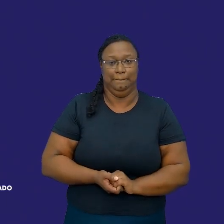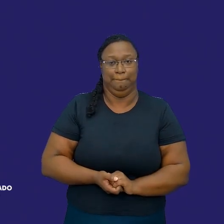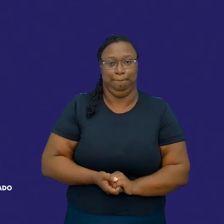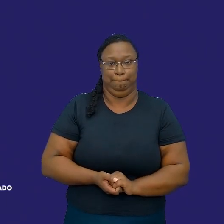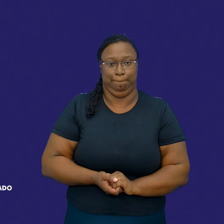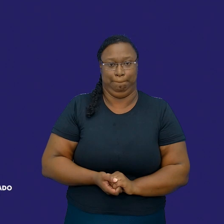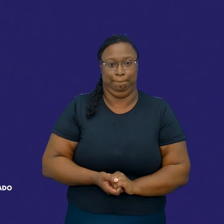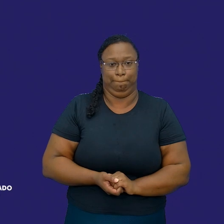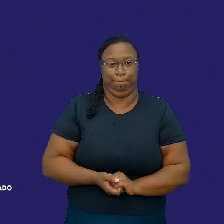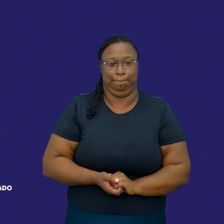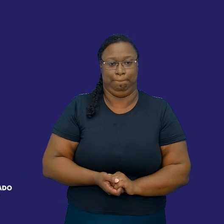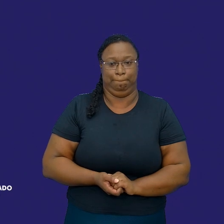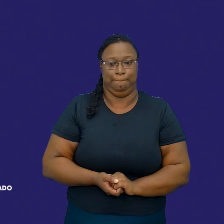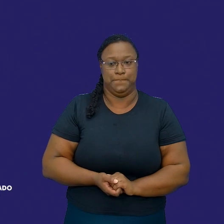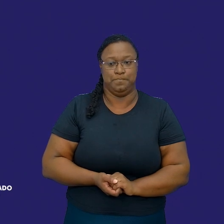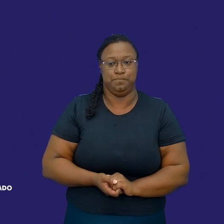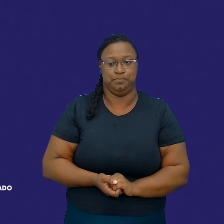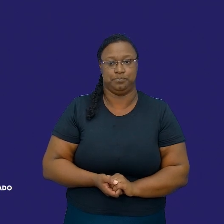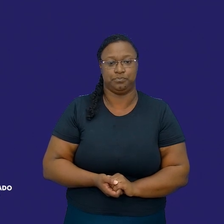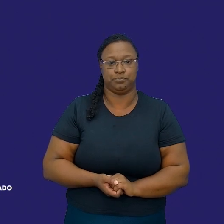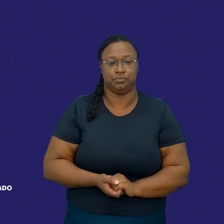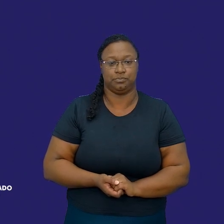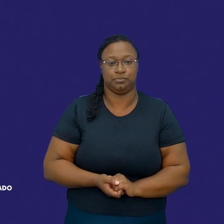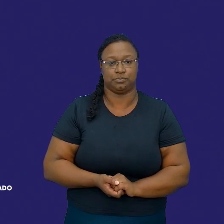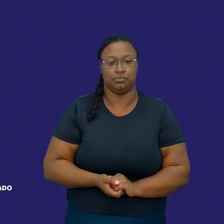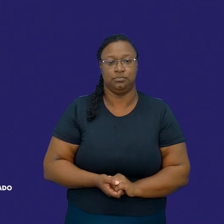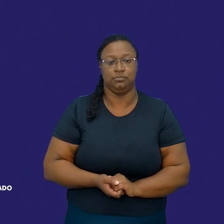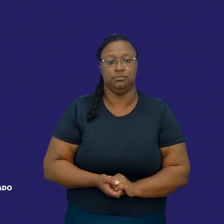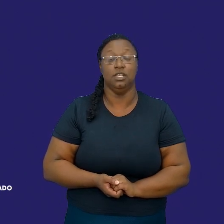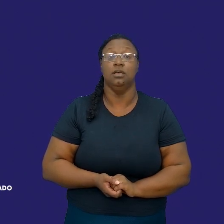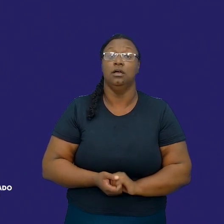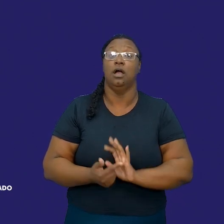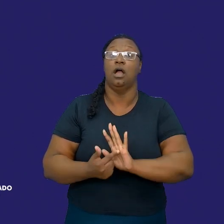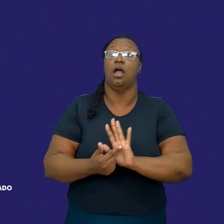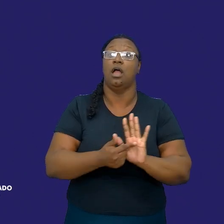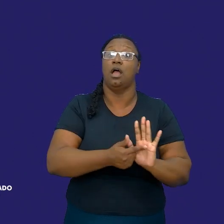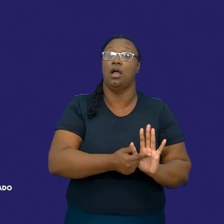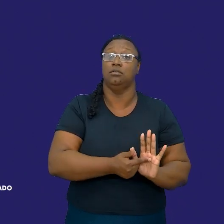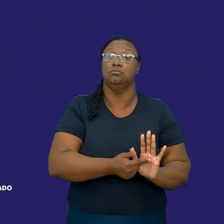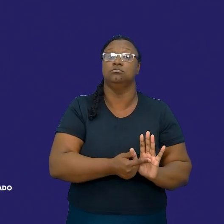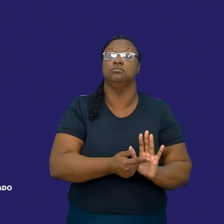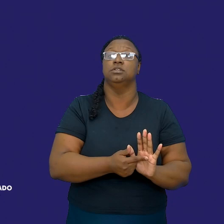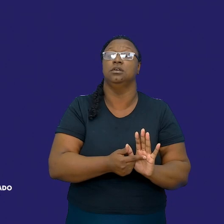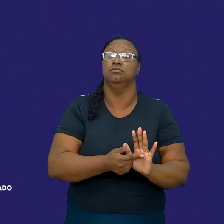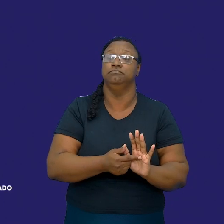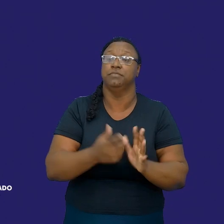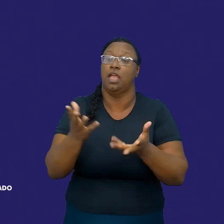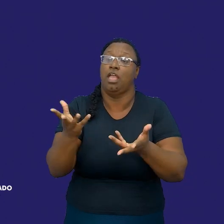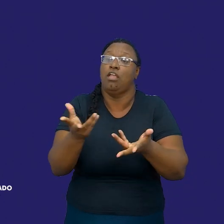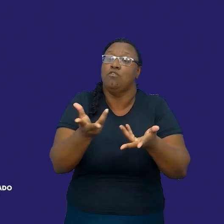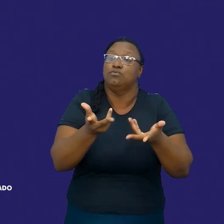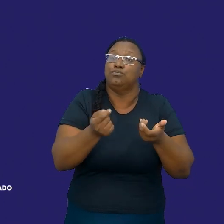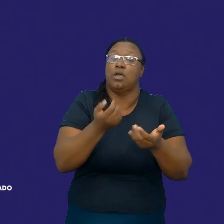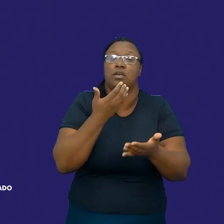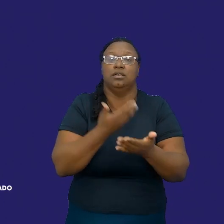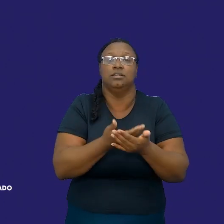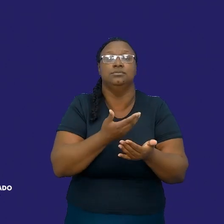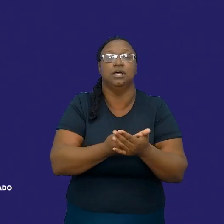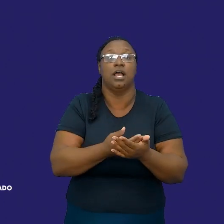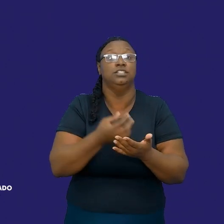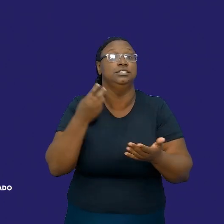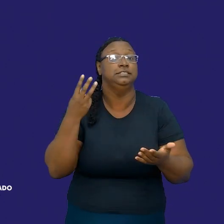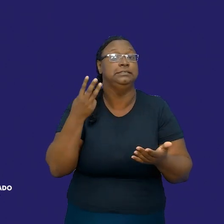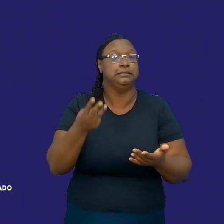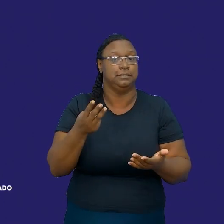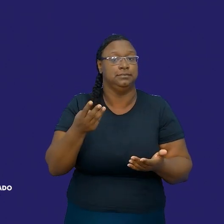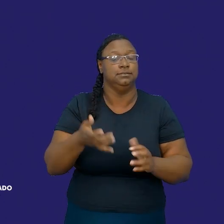segundo momento, onde a gente vai apresentar e propor abordagens para a sequência de atividades 3